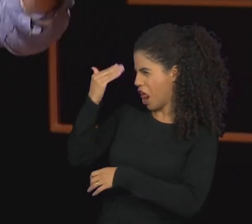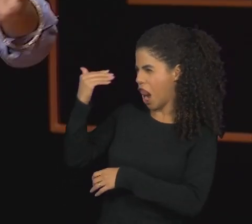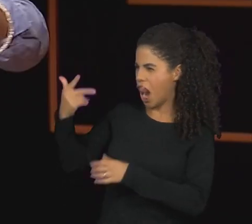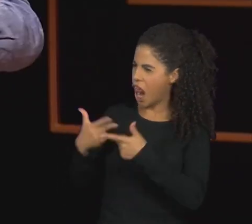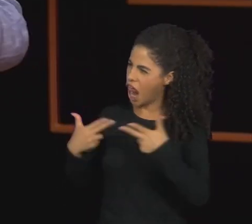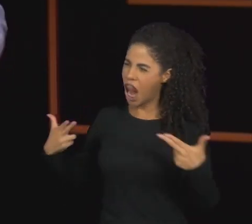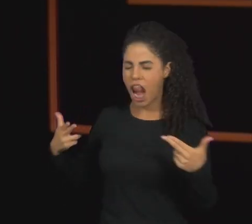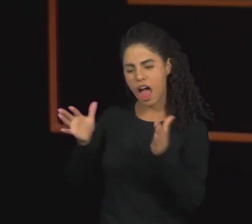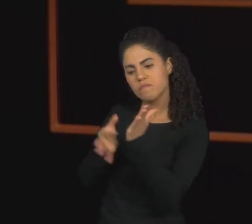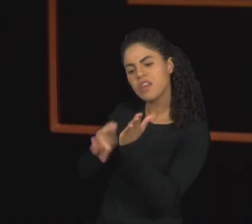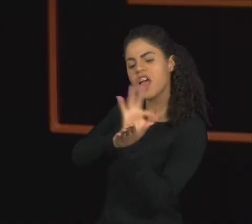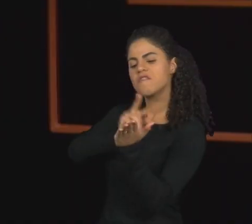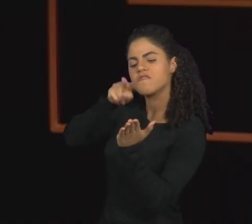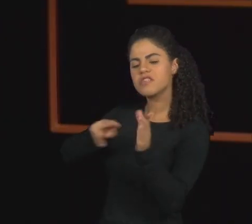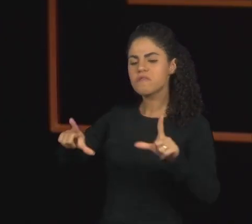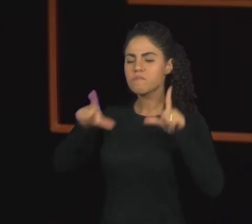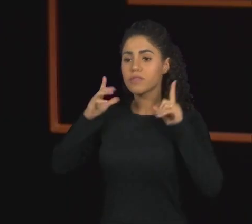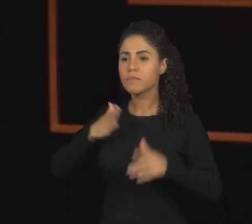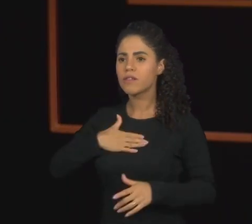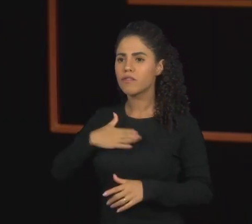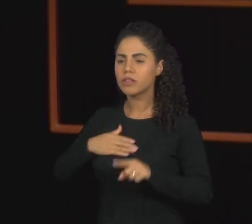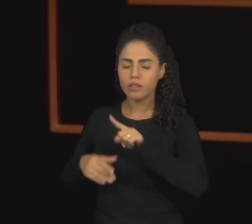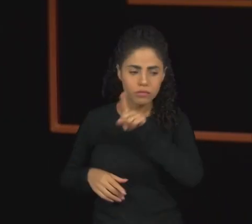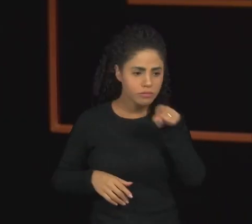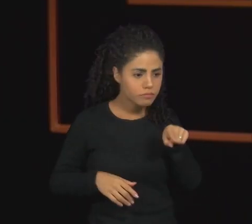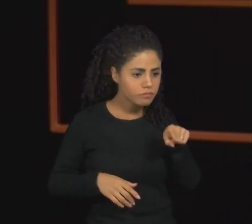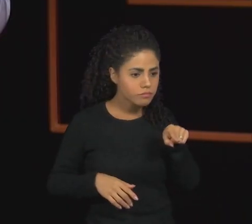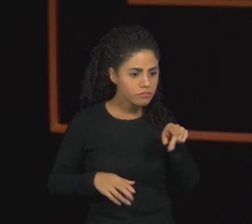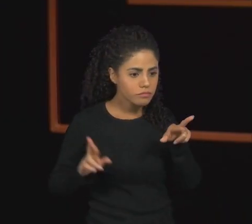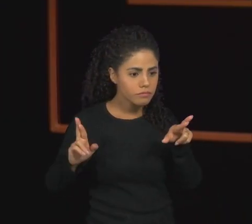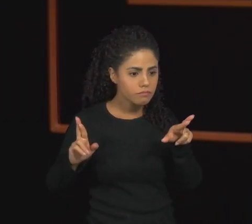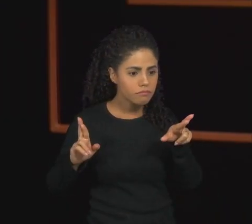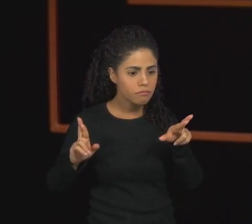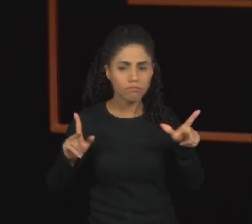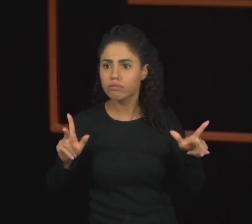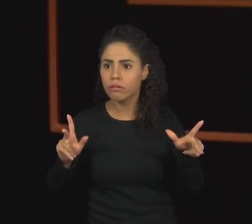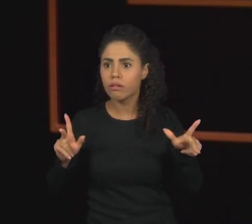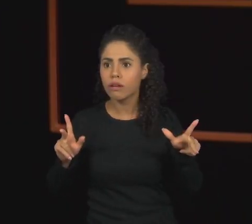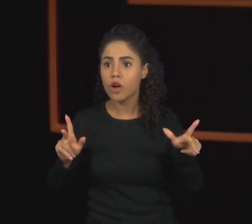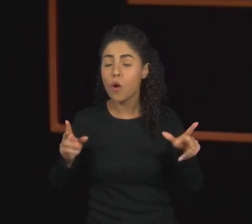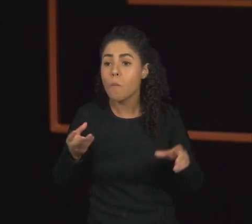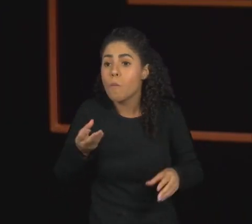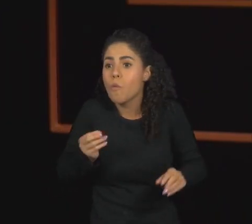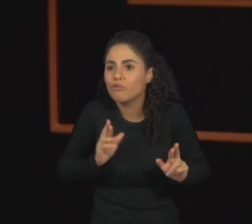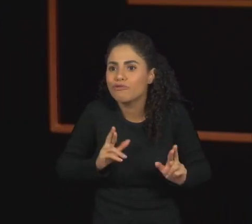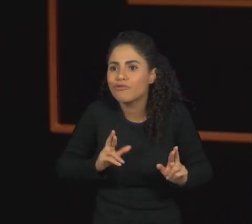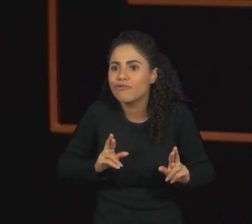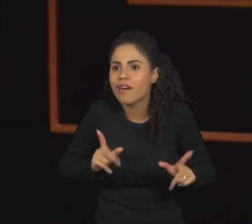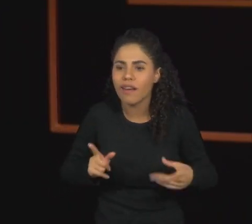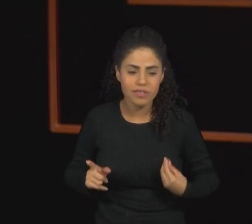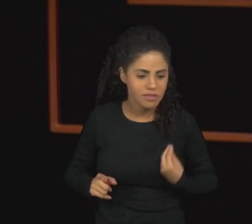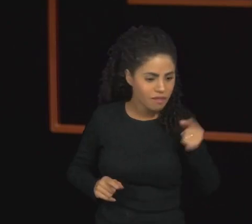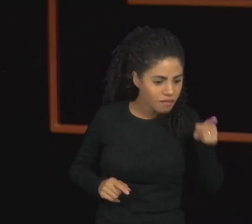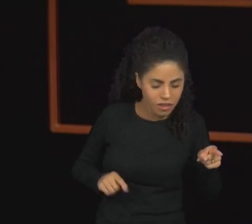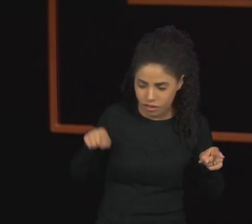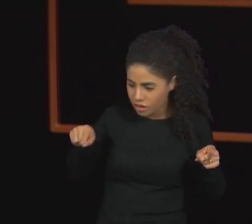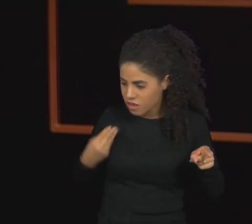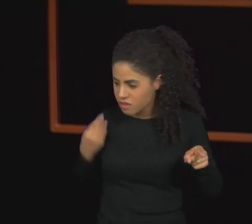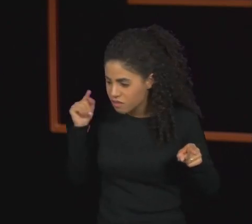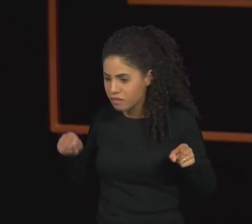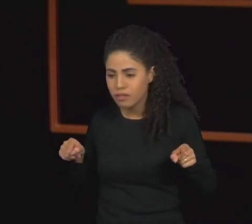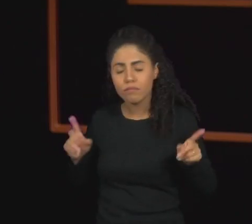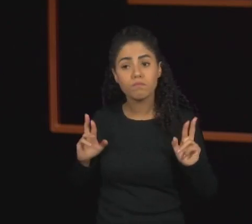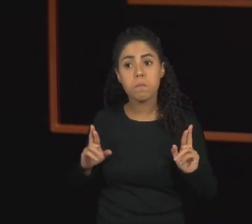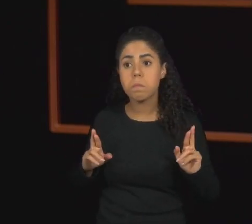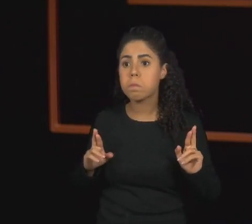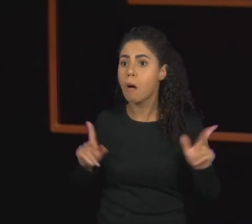de revista. Então foi uma coisa que deu uma quebra nisso. Eu falei, não, eu quero ver o outro lado do mundo, as pessoas que estão passando dificuldade,